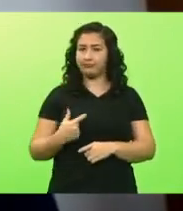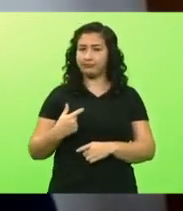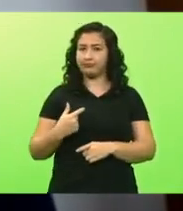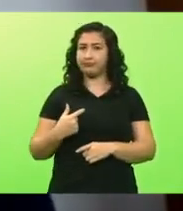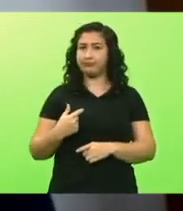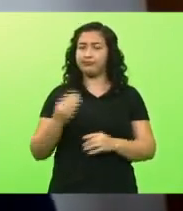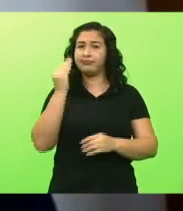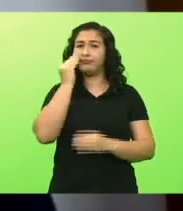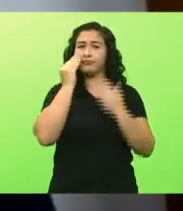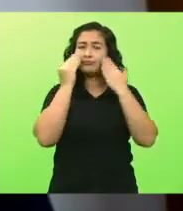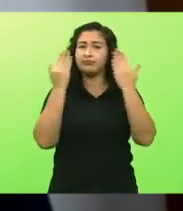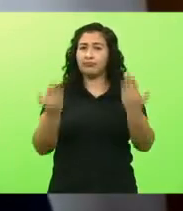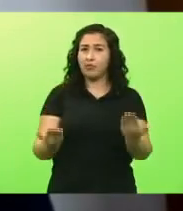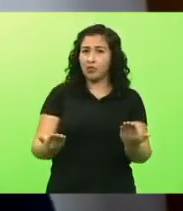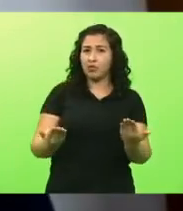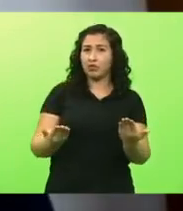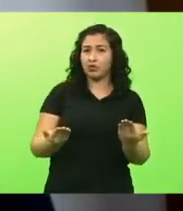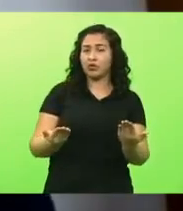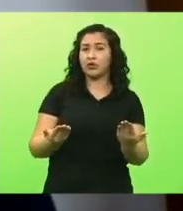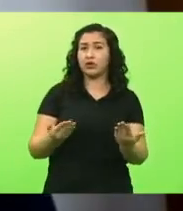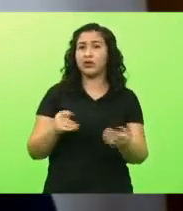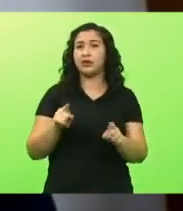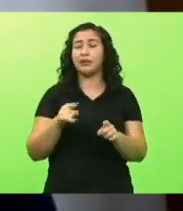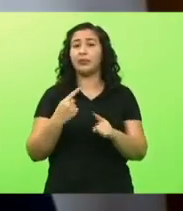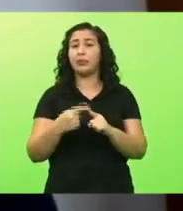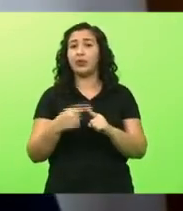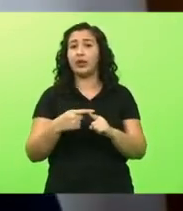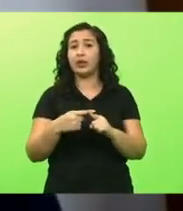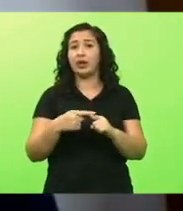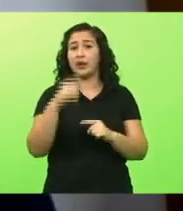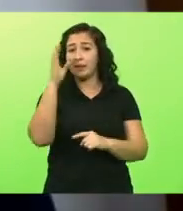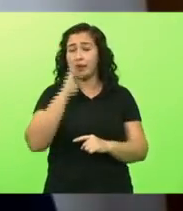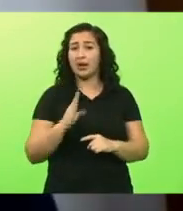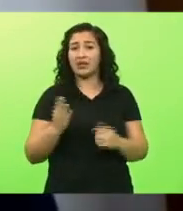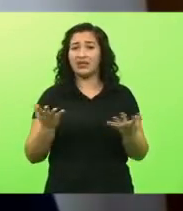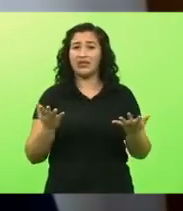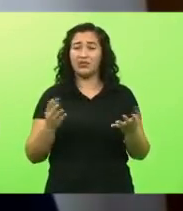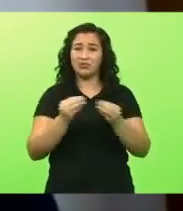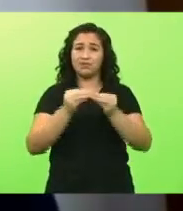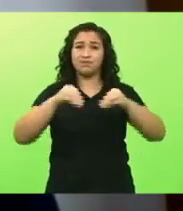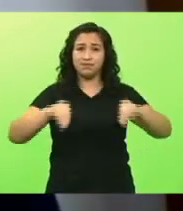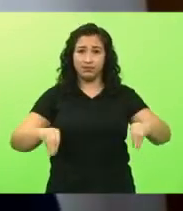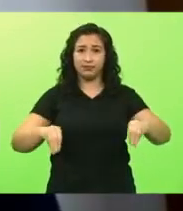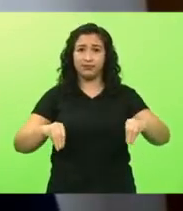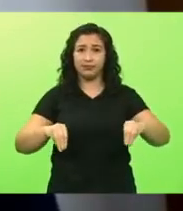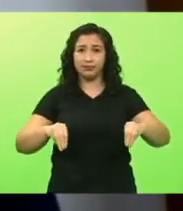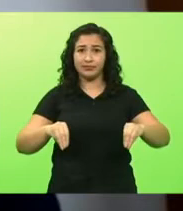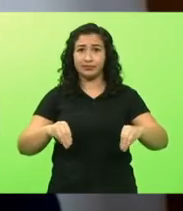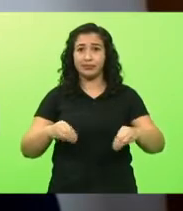apesar da calamidade que o Brasil está passando, seja um dos melhores estados para continuar